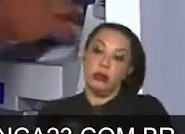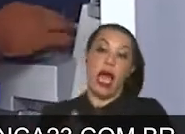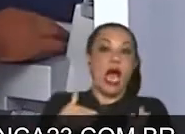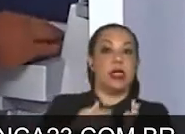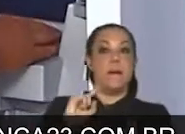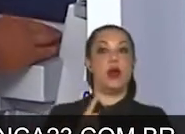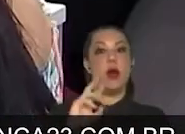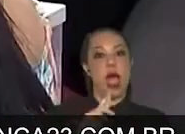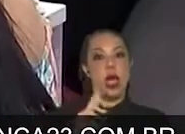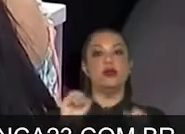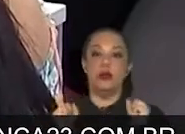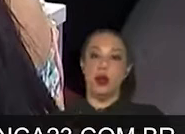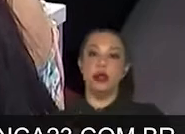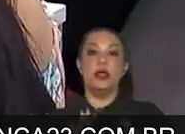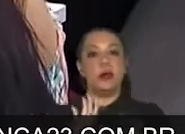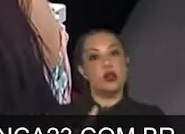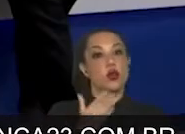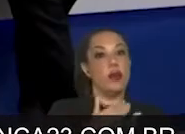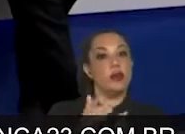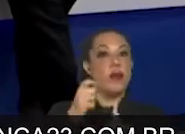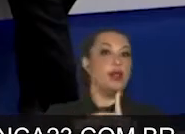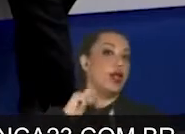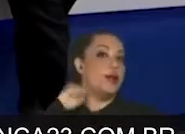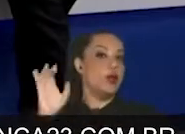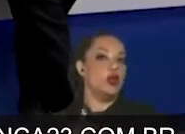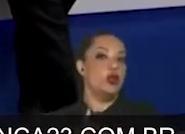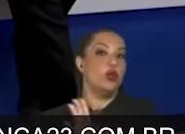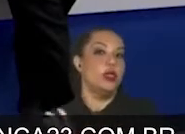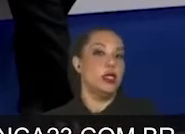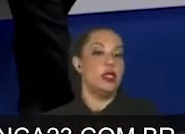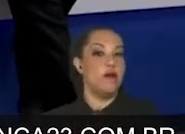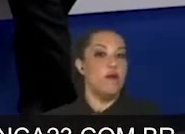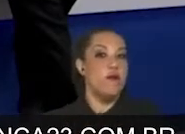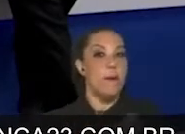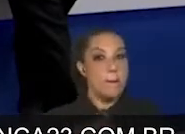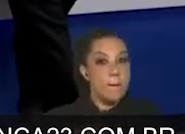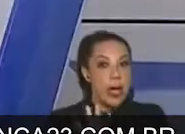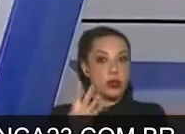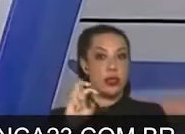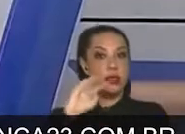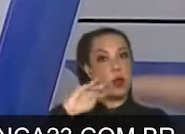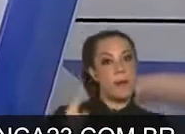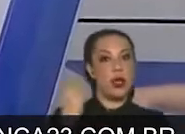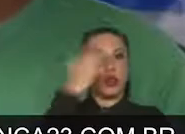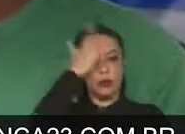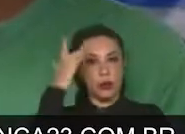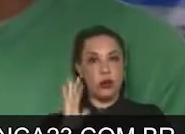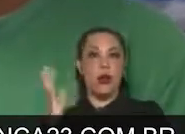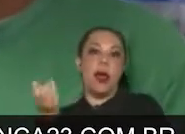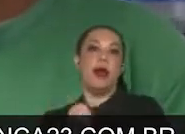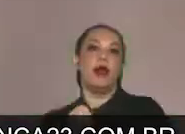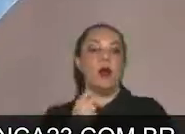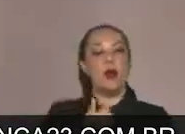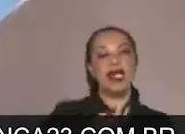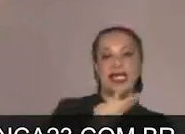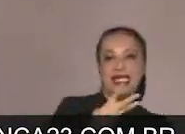até R$ 1.000. Desde abril, quando ficou disponível, mais de 45 milhões de pessoas resgataram